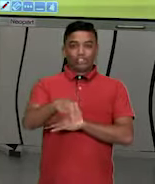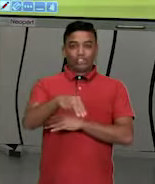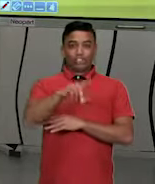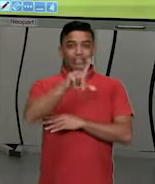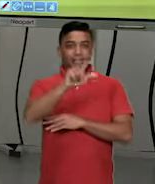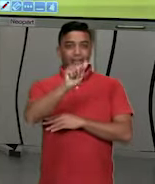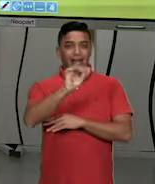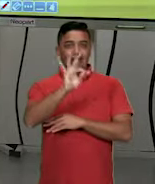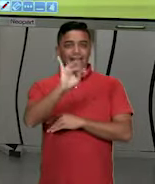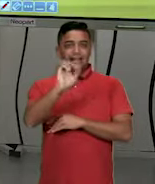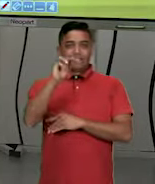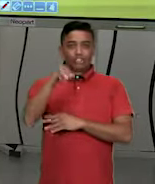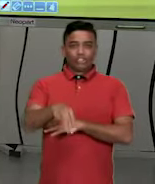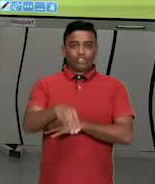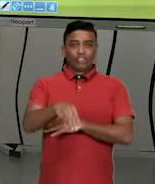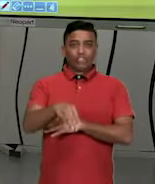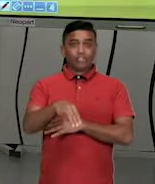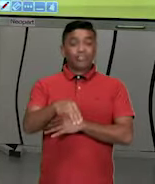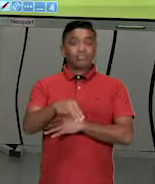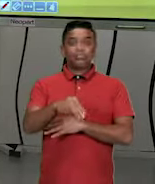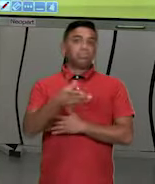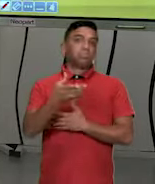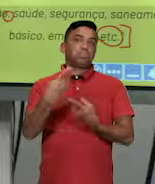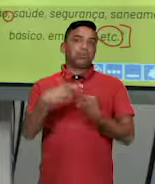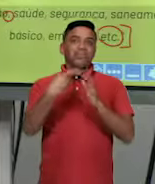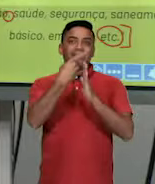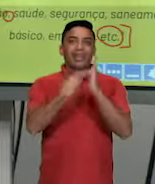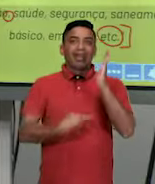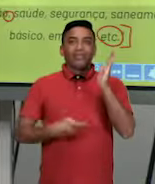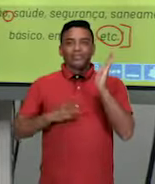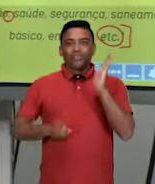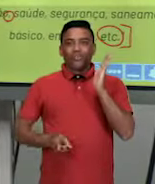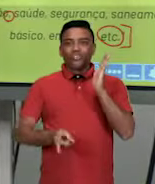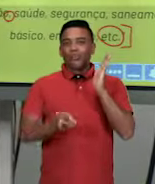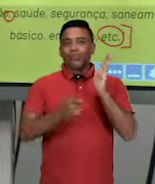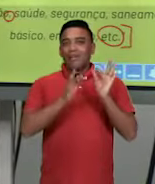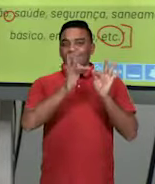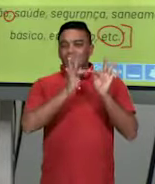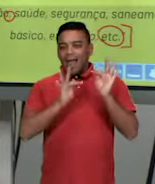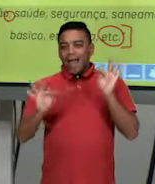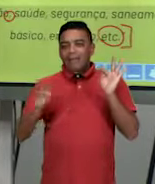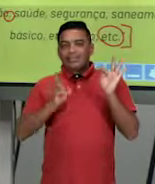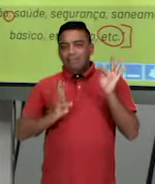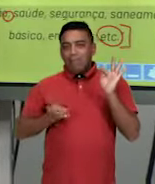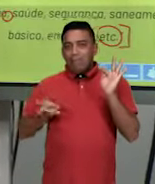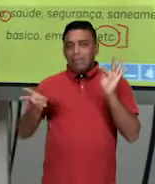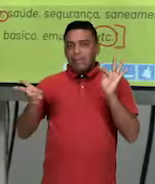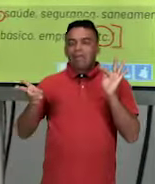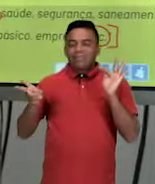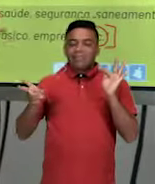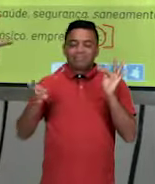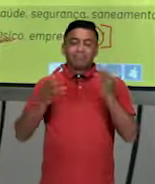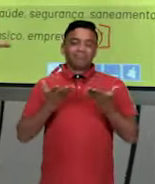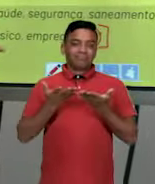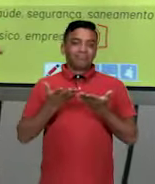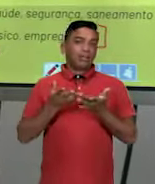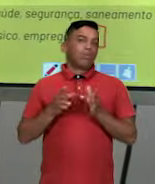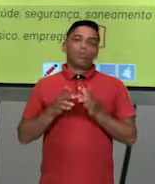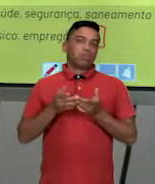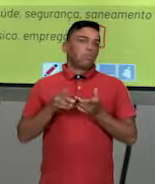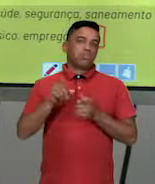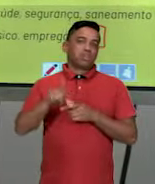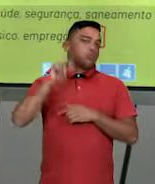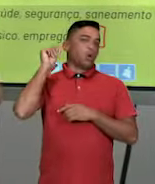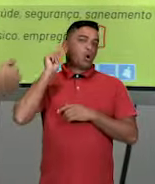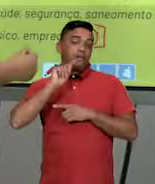texto continua ali, que existe mais coisas a serem enumeradas, tá? E aqui é opcional o uso da